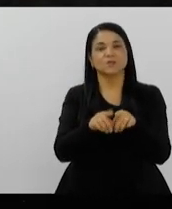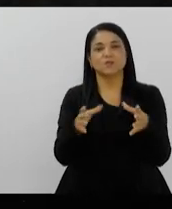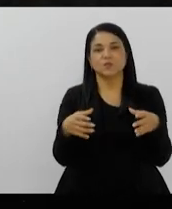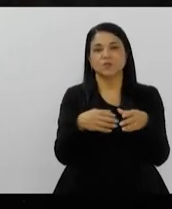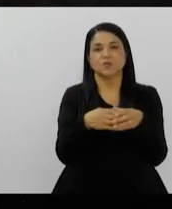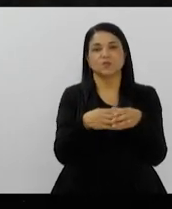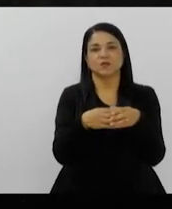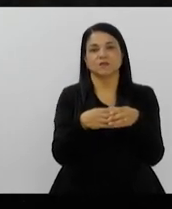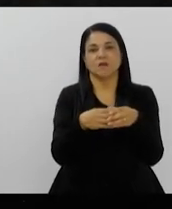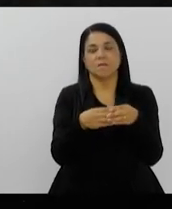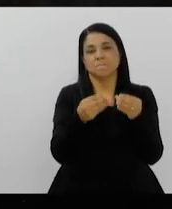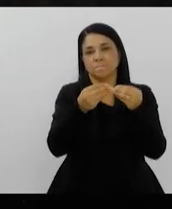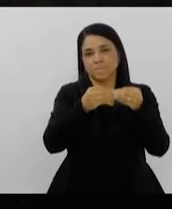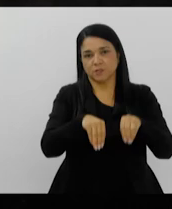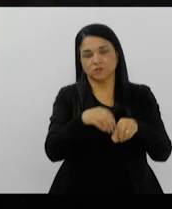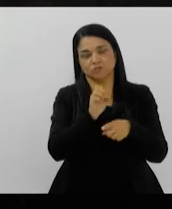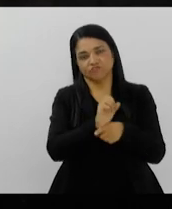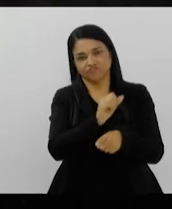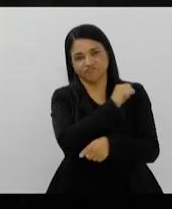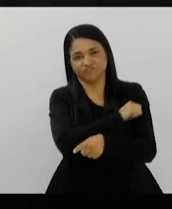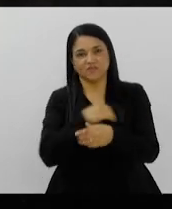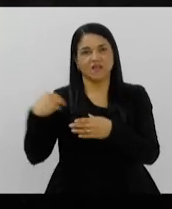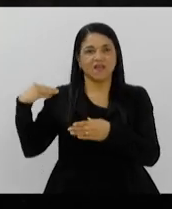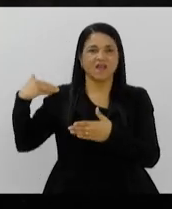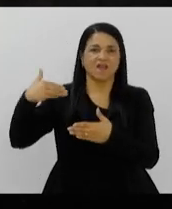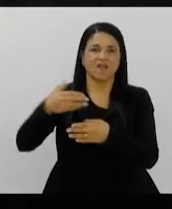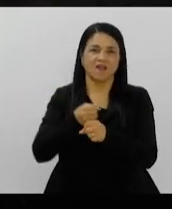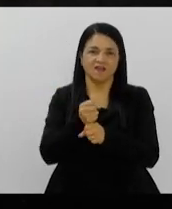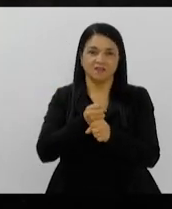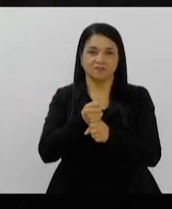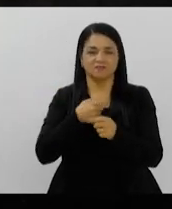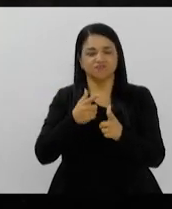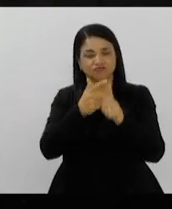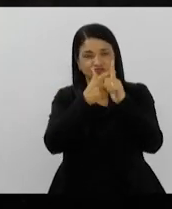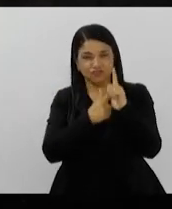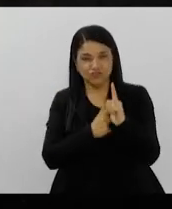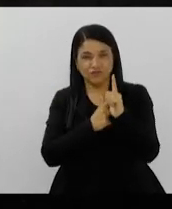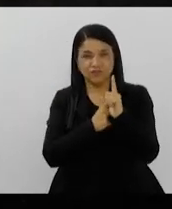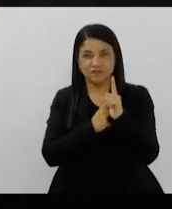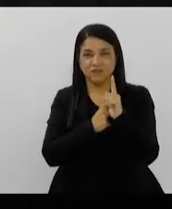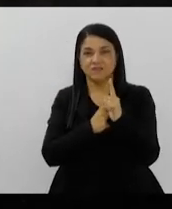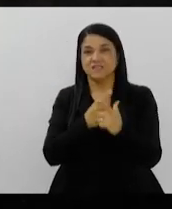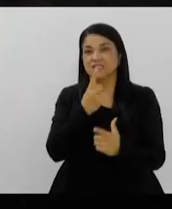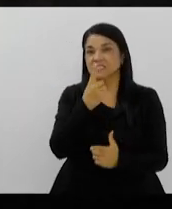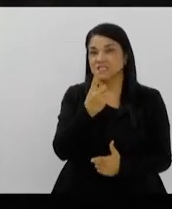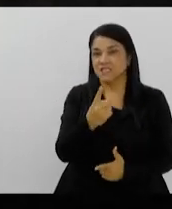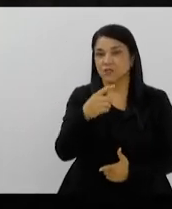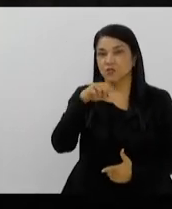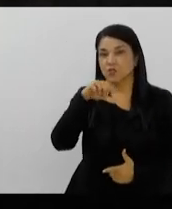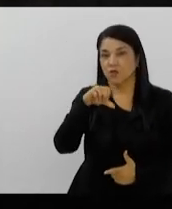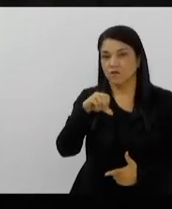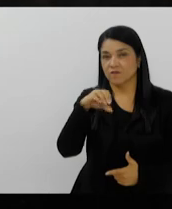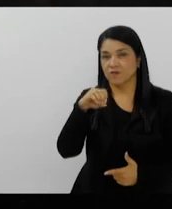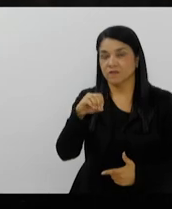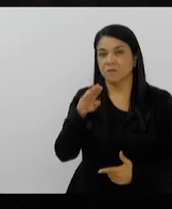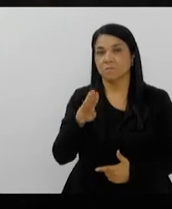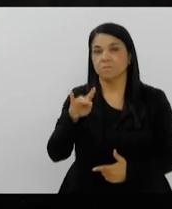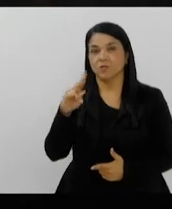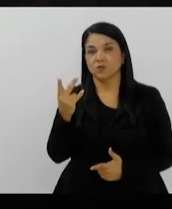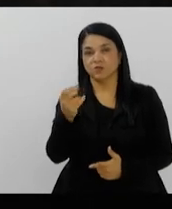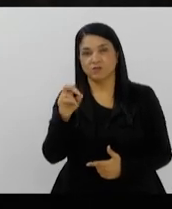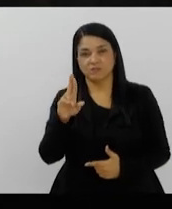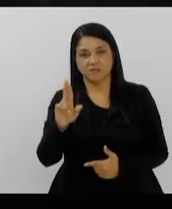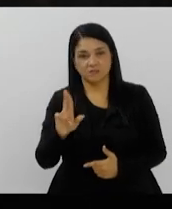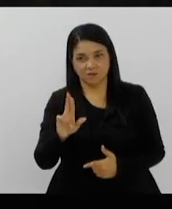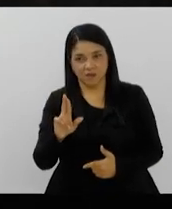Janeiro há muito tempo. Quando a gente olha uma dívida que vai além de 190 bilhões, ou seja, a gente